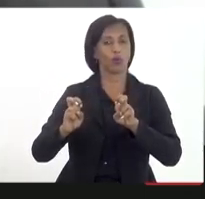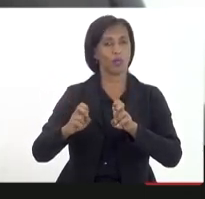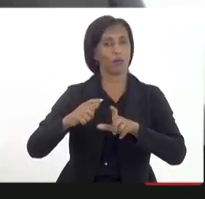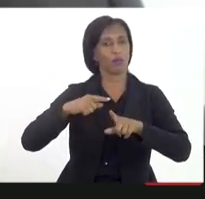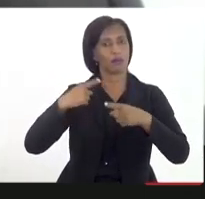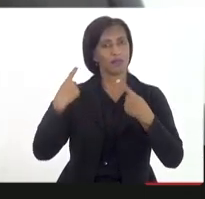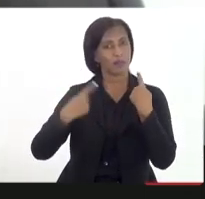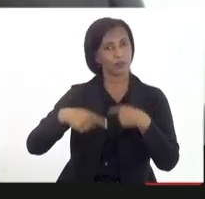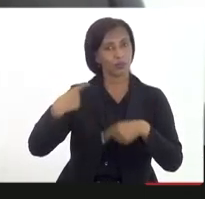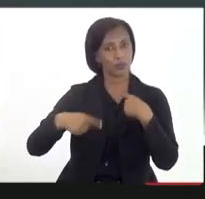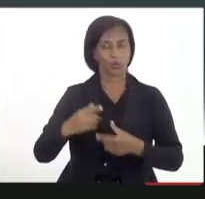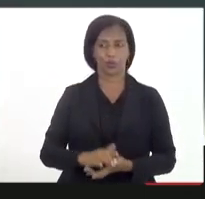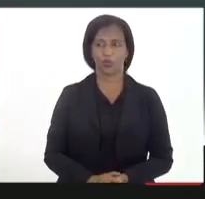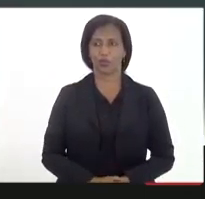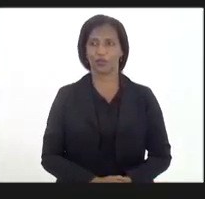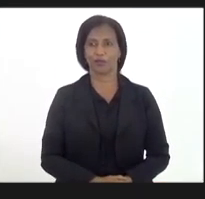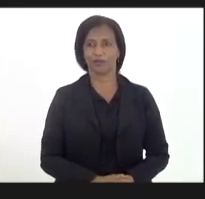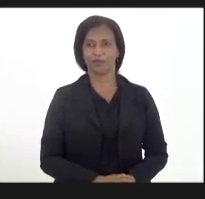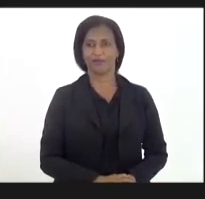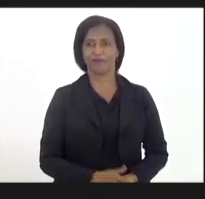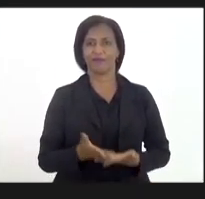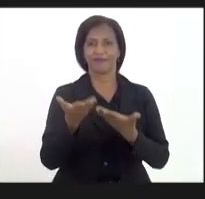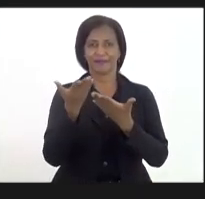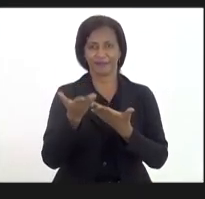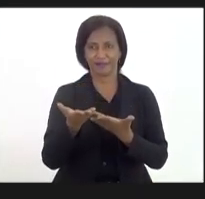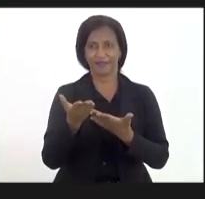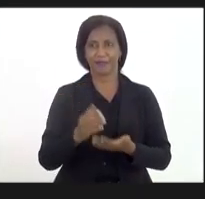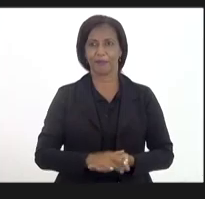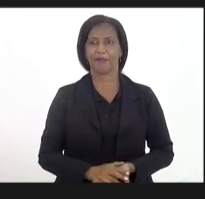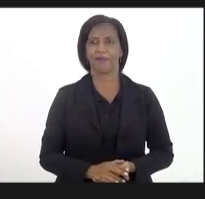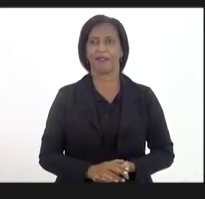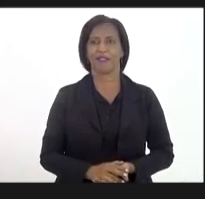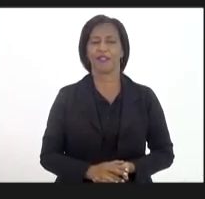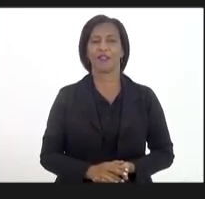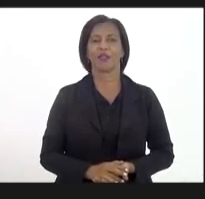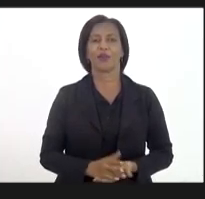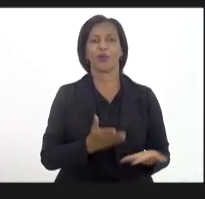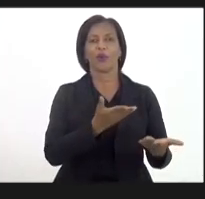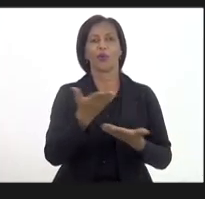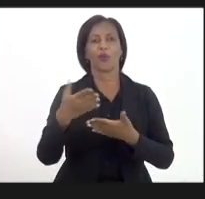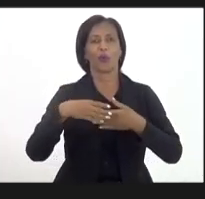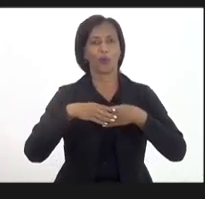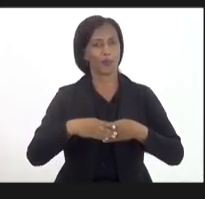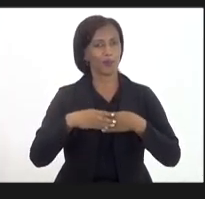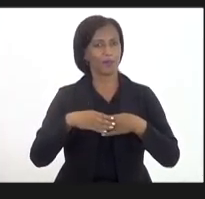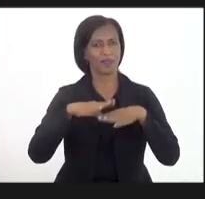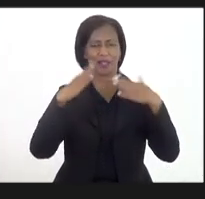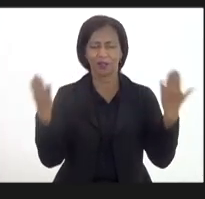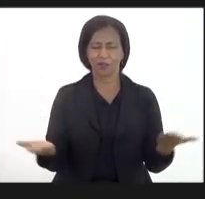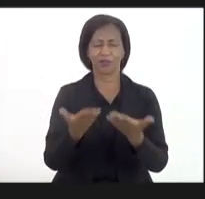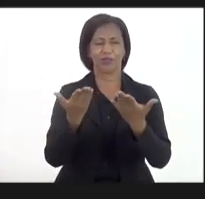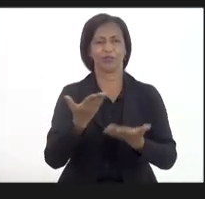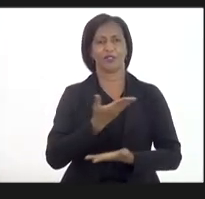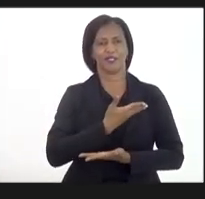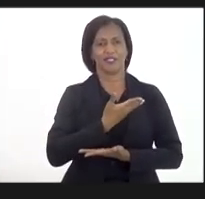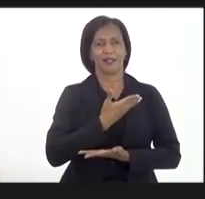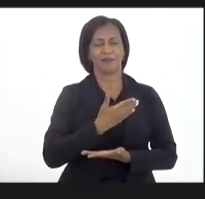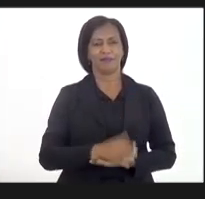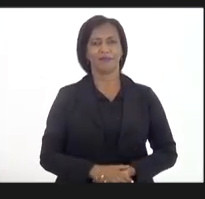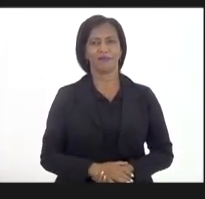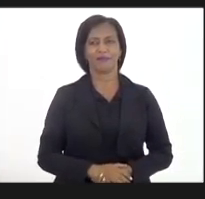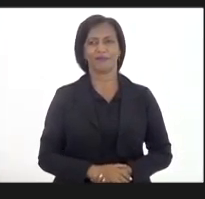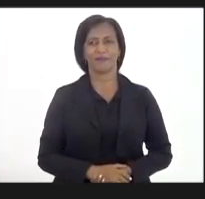Então com muita honra em outra lá em cima senhora Castanha ele passa a palavra aí cumprimentando a todos os queridos amigos e